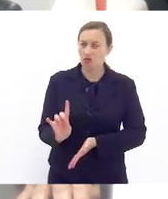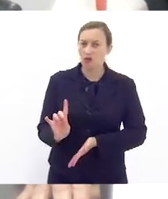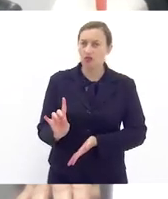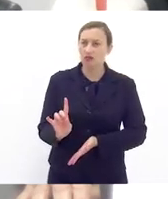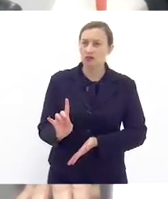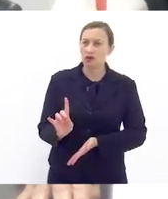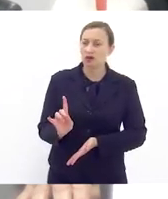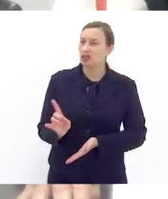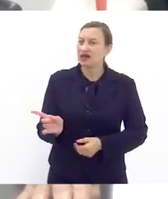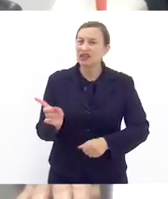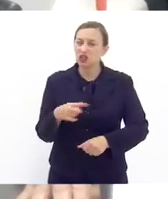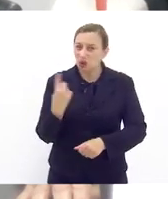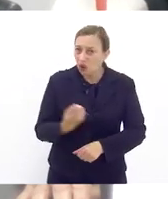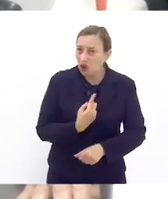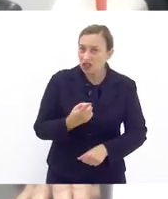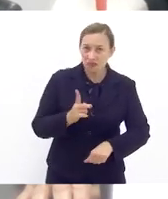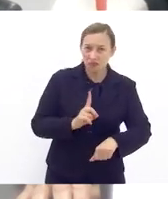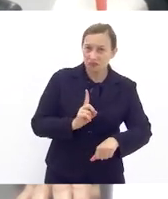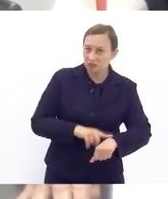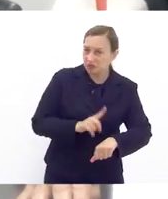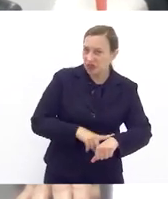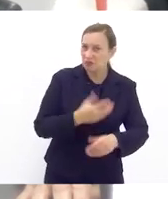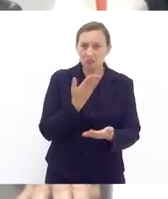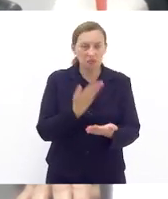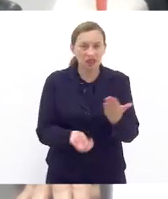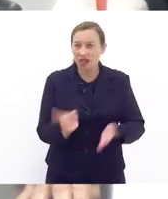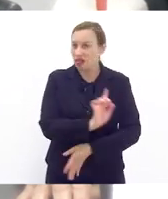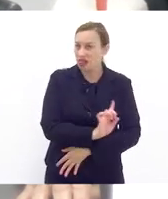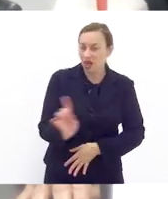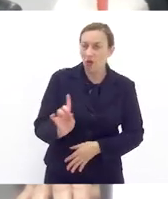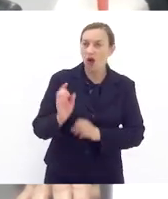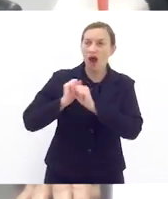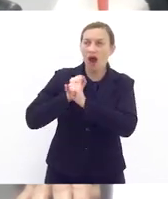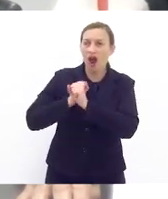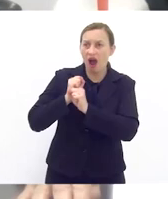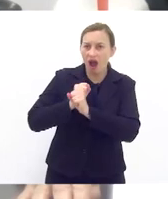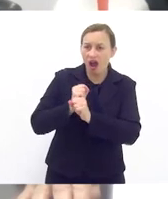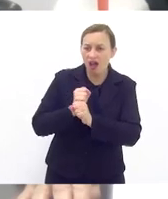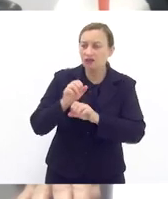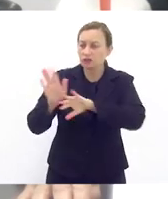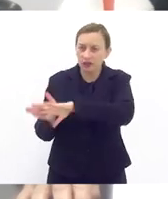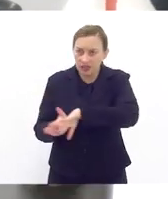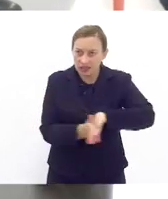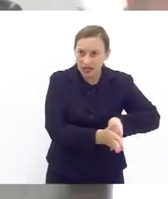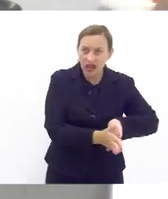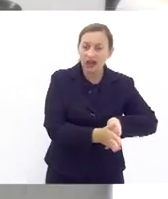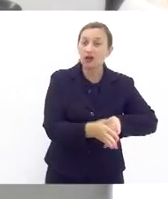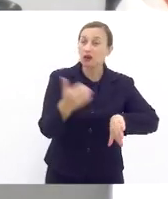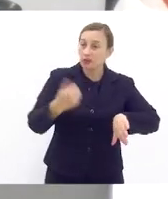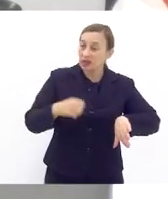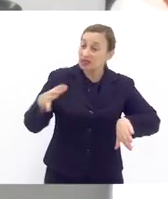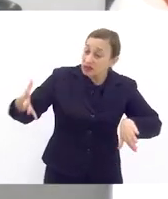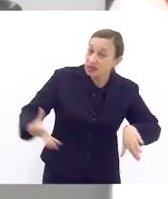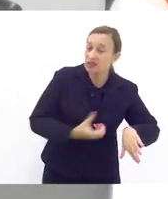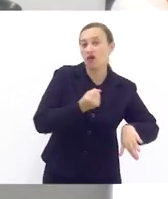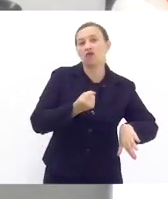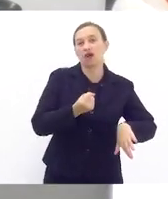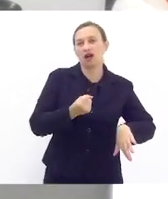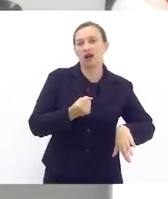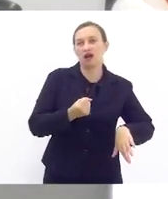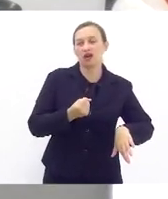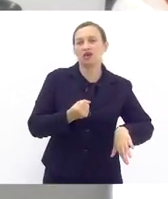temos tempo a perder se passaram alguns anos vamos resgatar esses anos se passaram